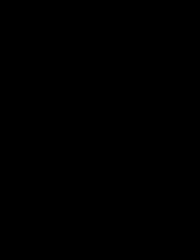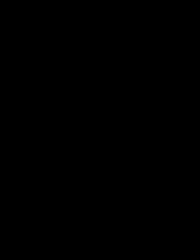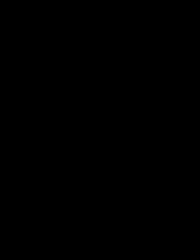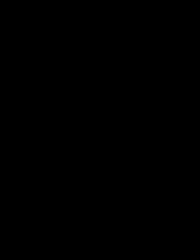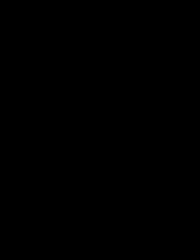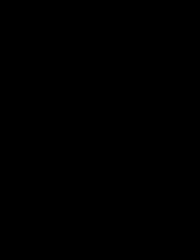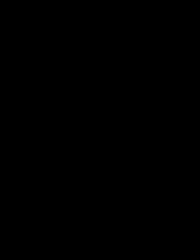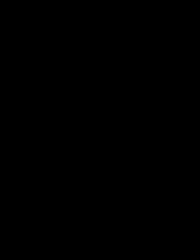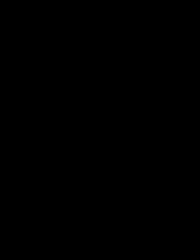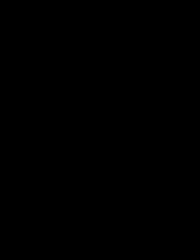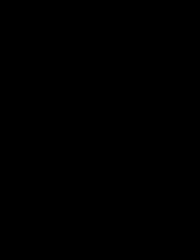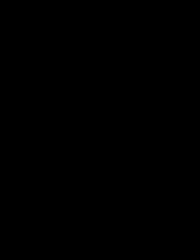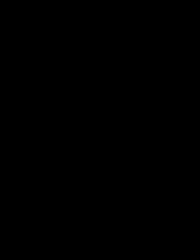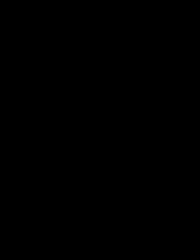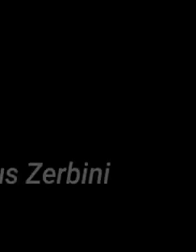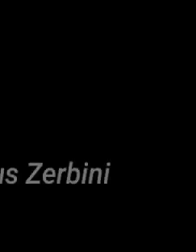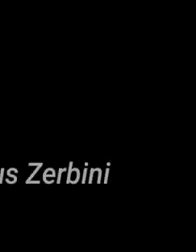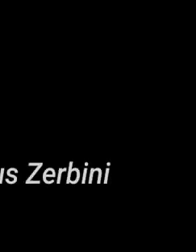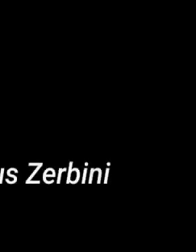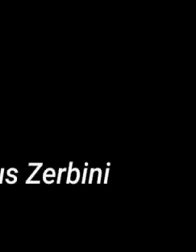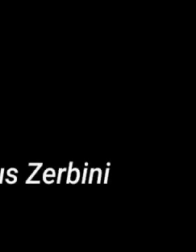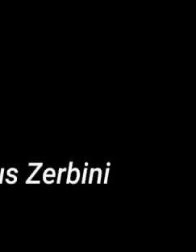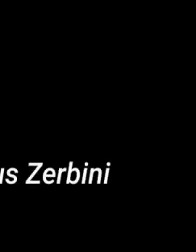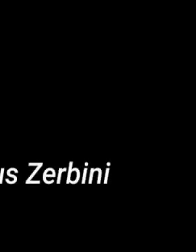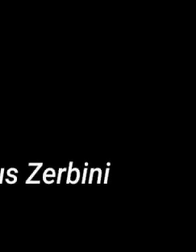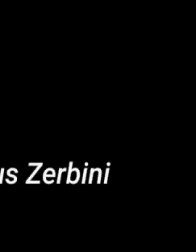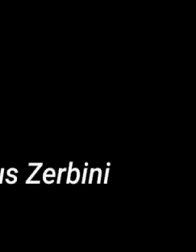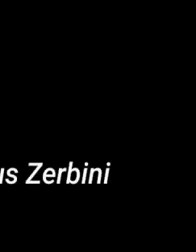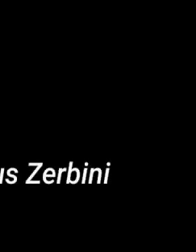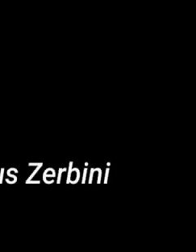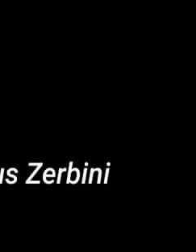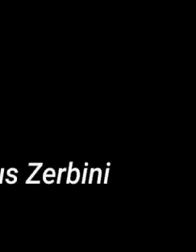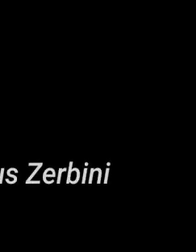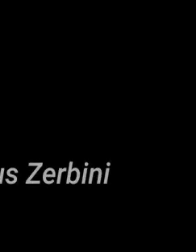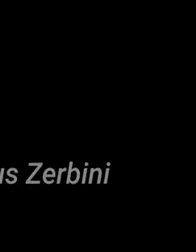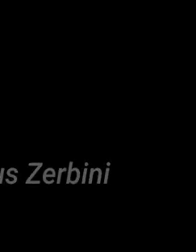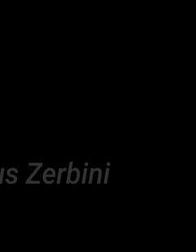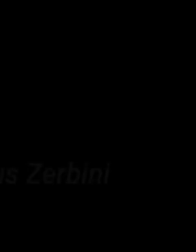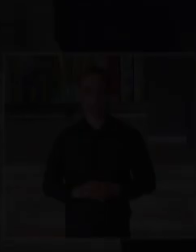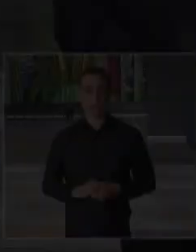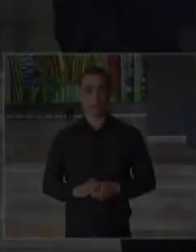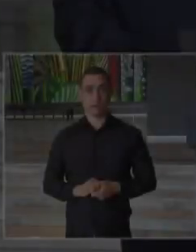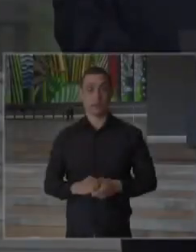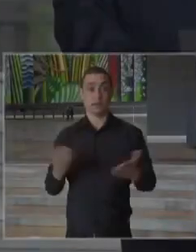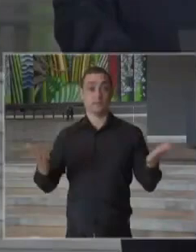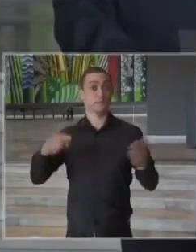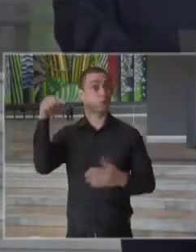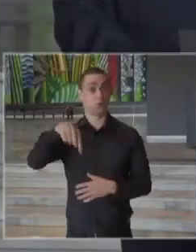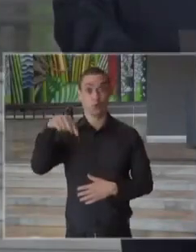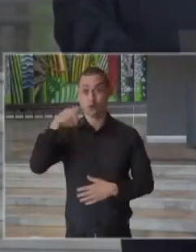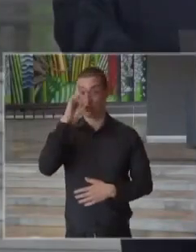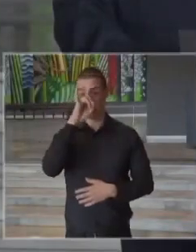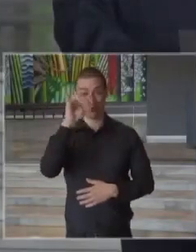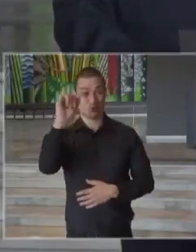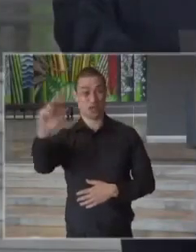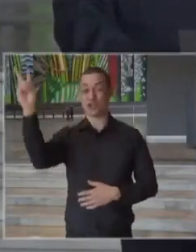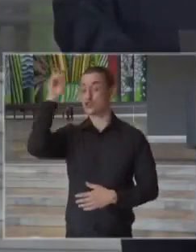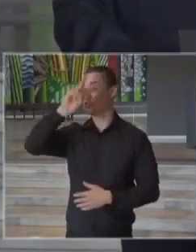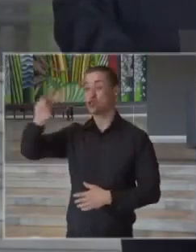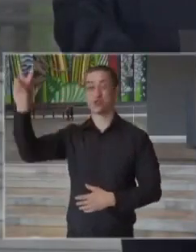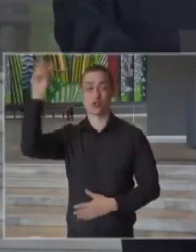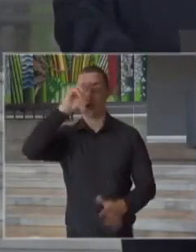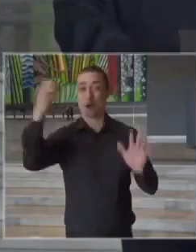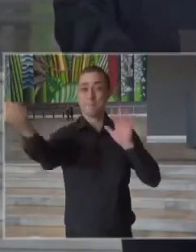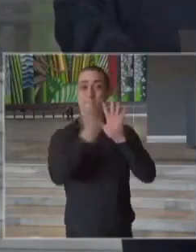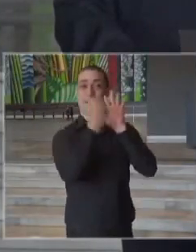E aí G1 Oi Hoje é um dia histórico para